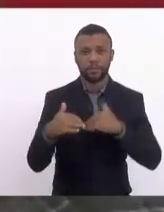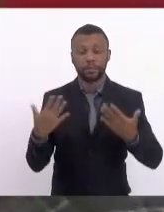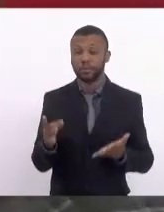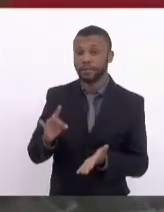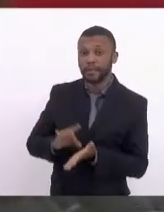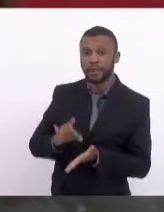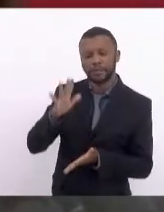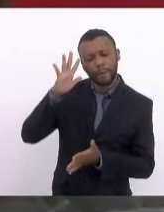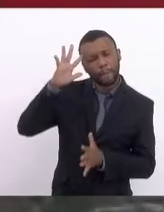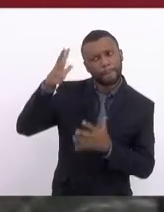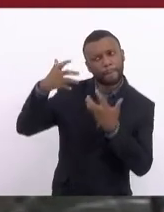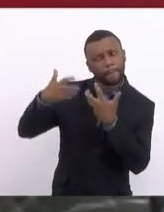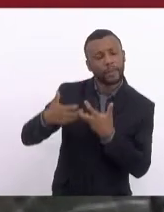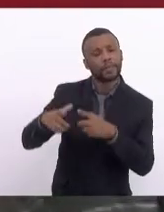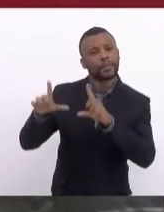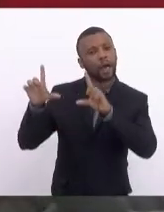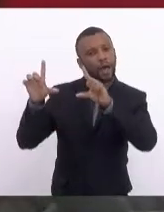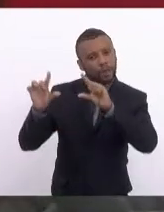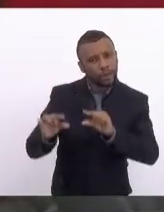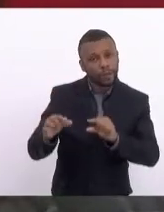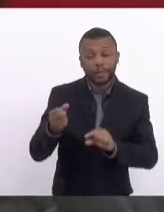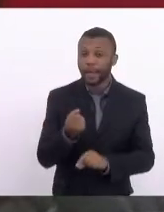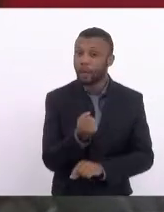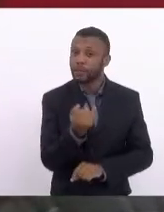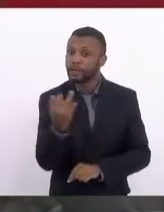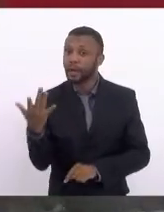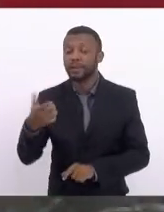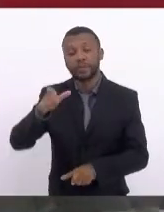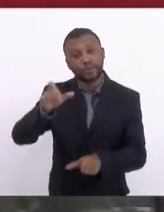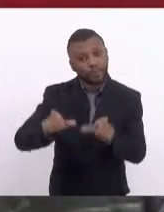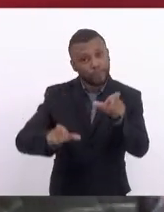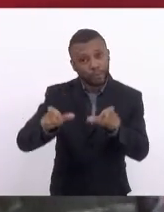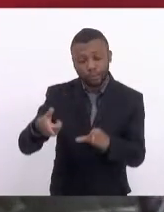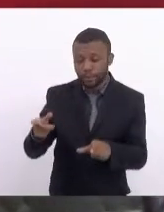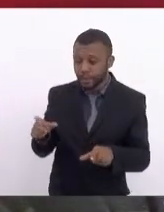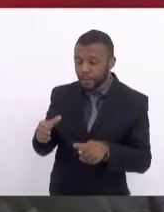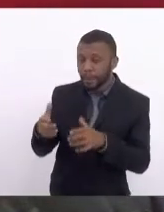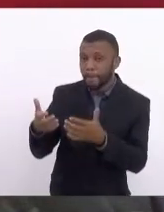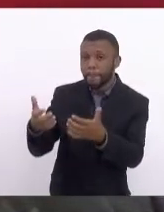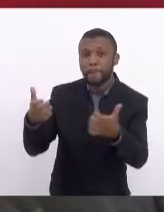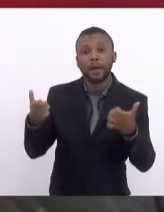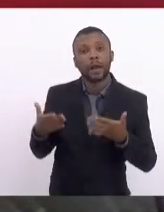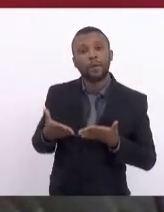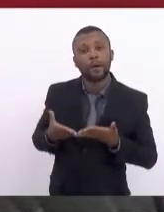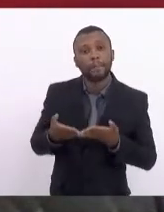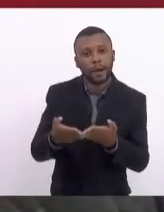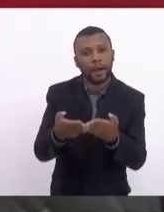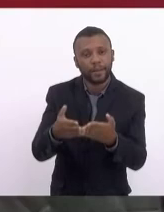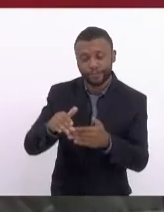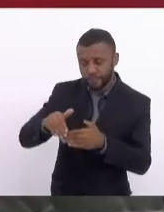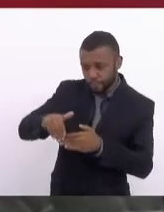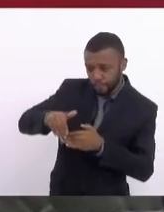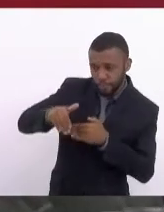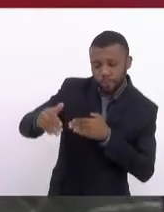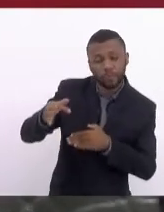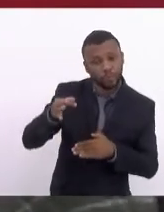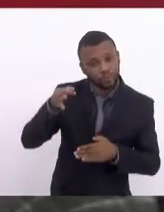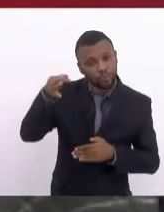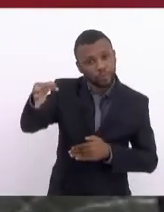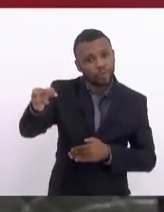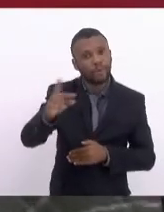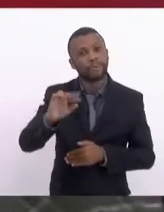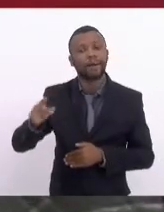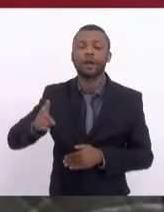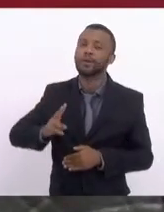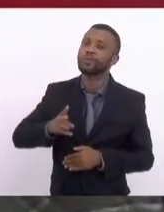essa redução expressiva do número de passageiros vai se manter daqui para frente, já que o